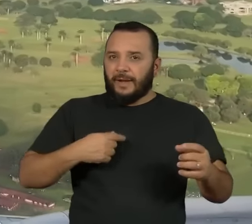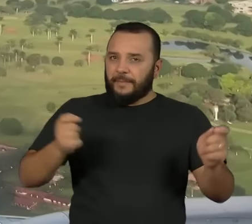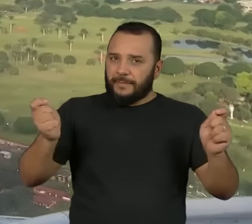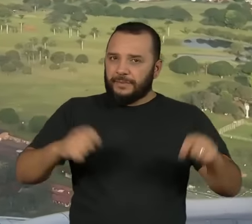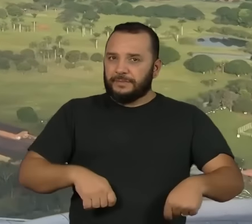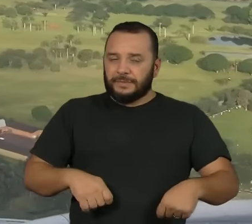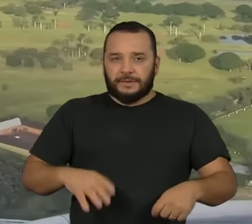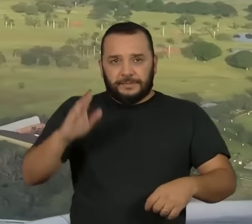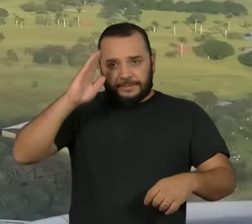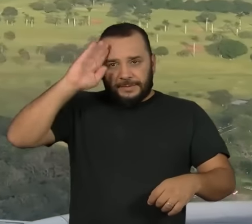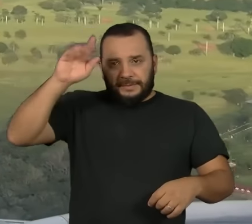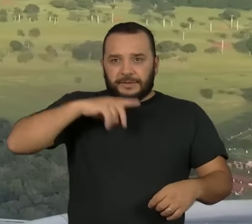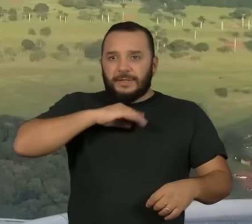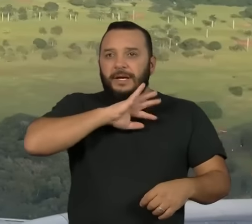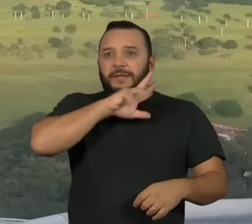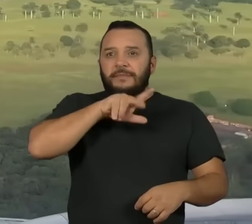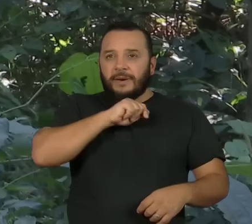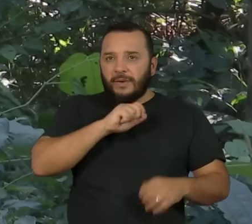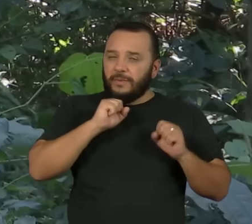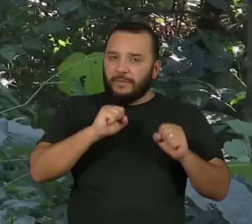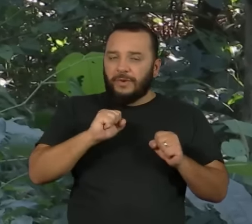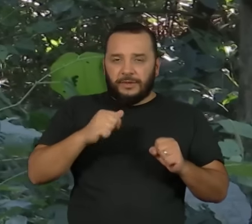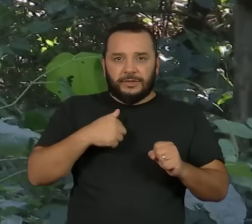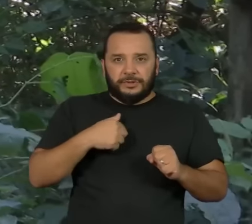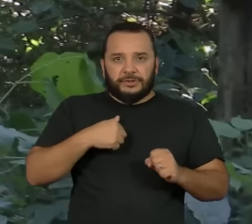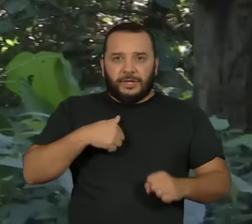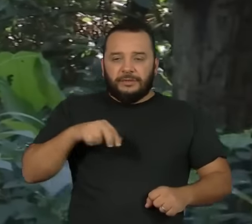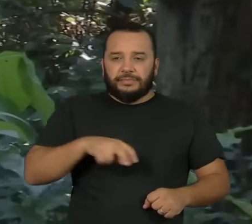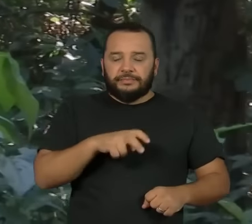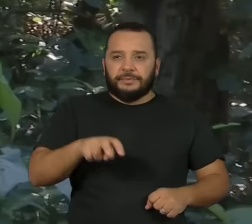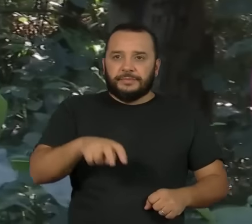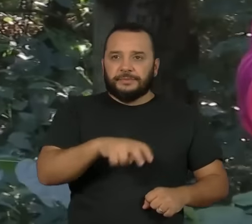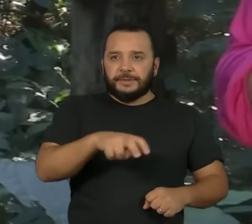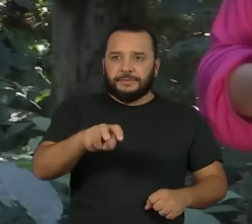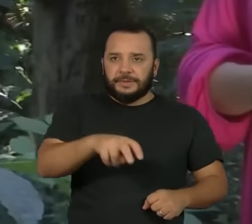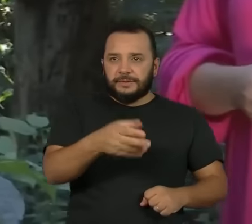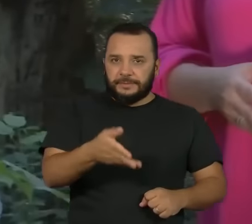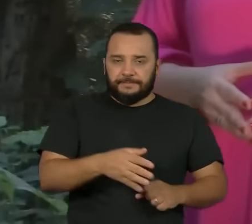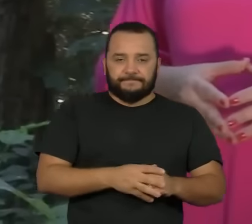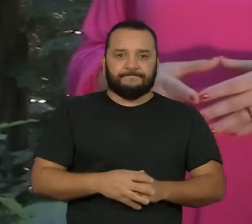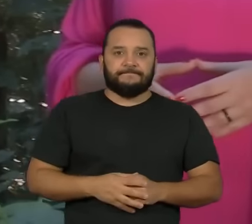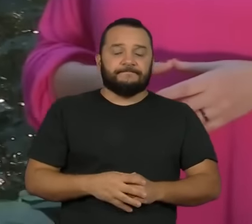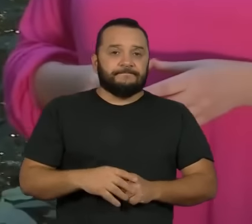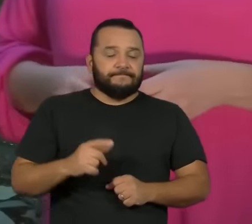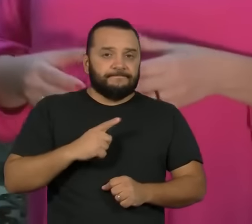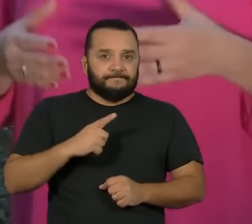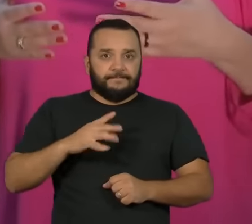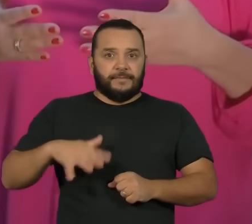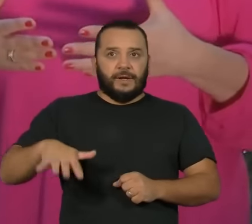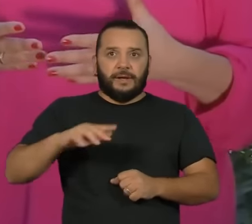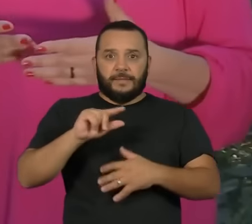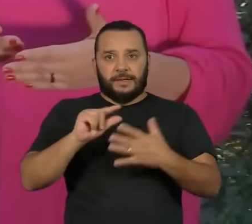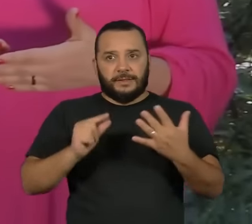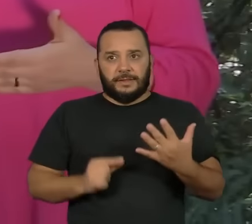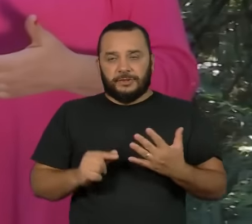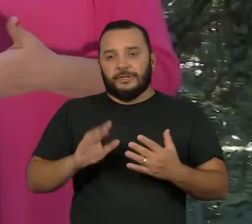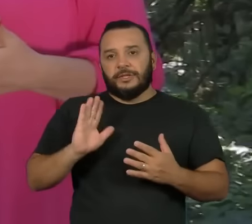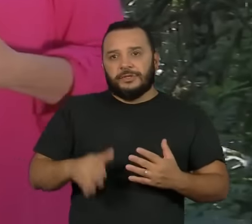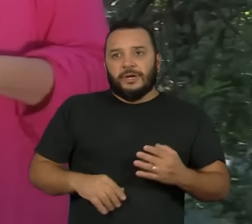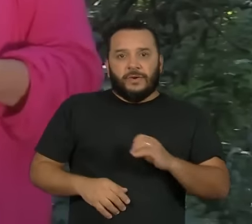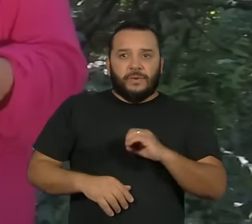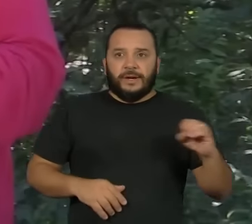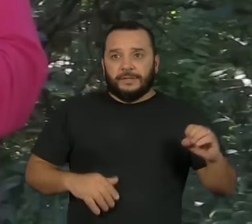principalmente da fauna, de circular. Este fragmento aqui de Mata Atlântica, bem conservado, na região oeste